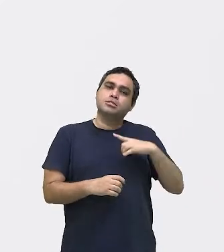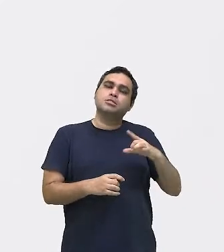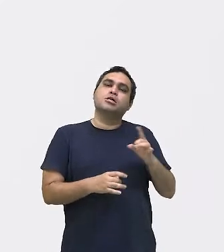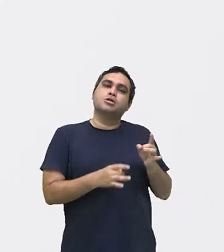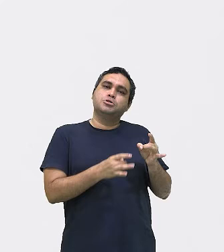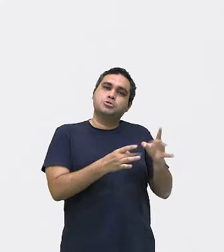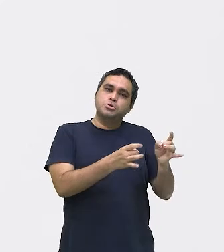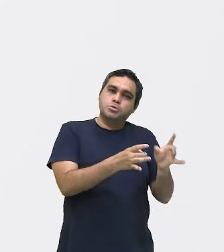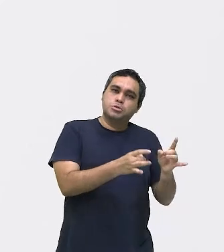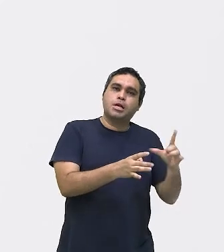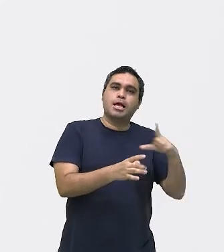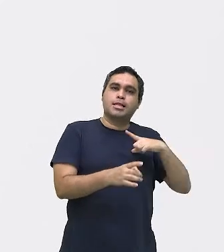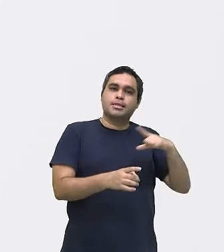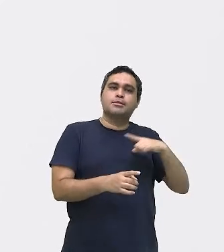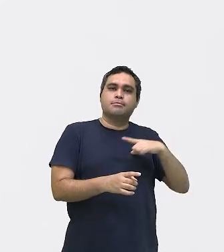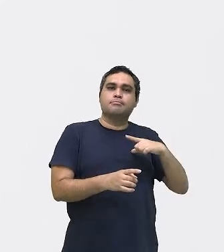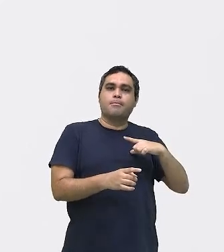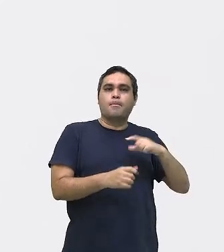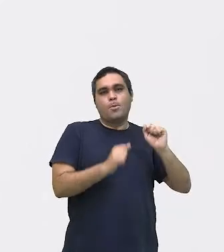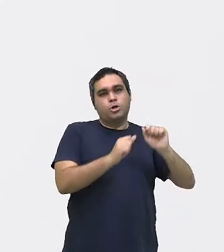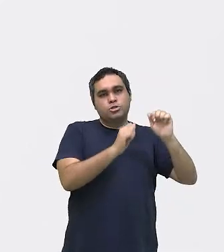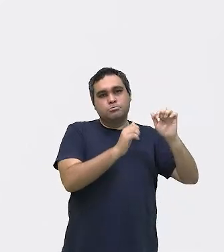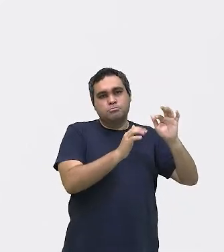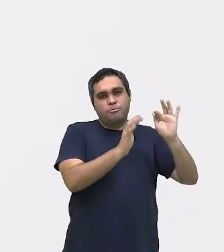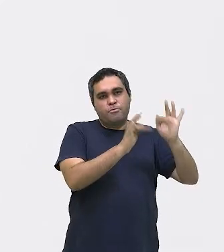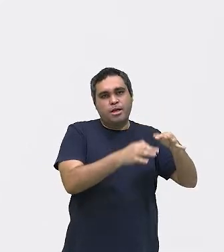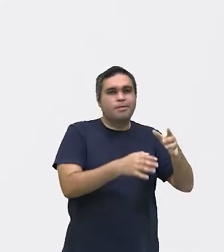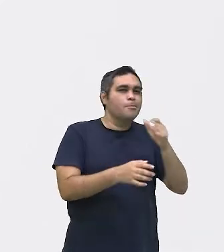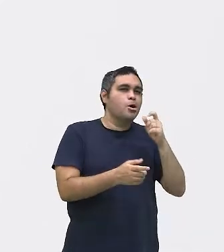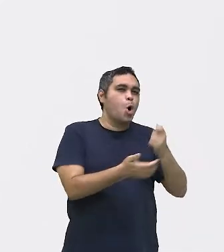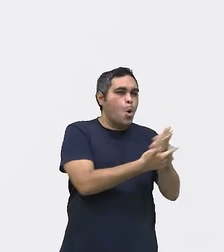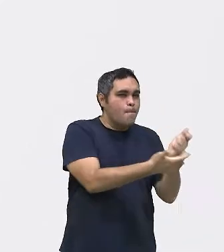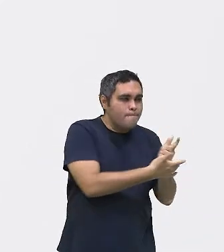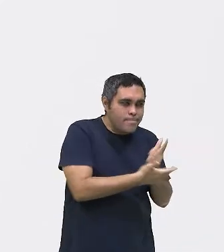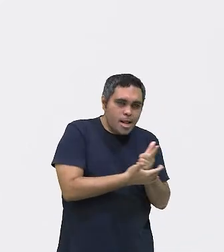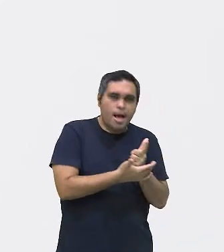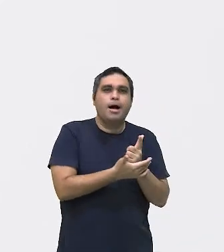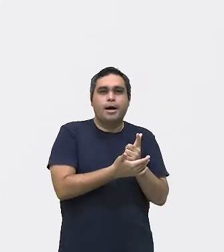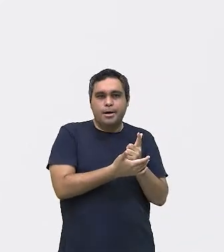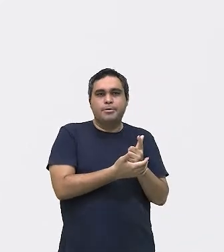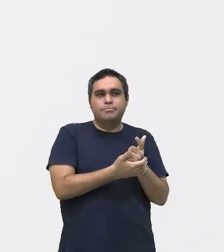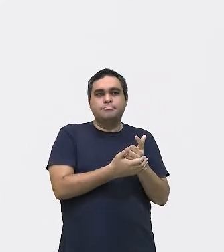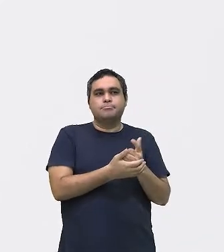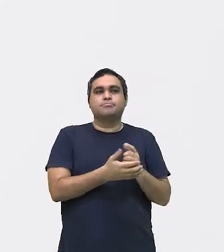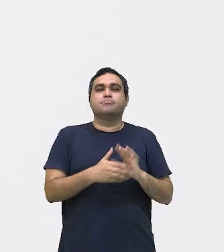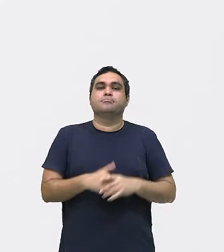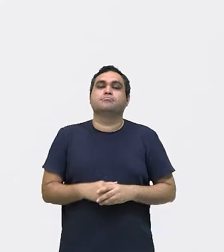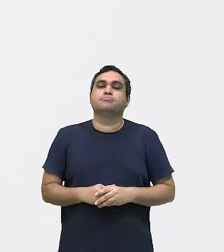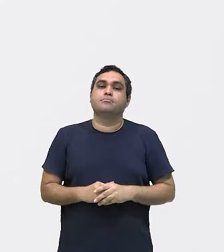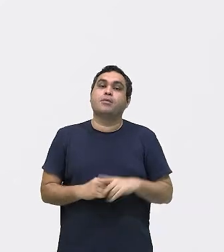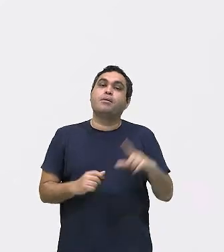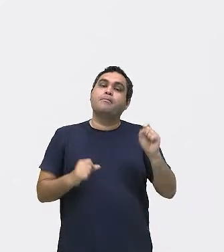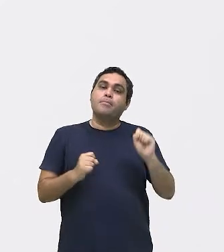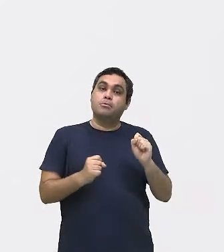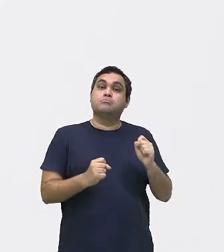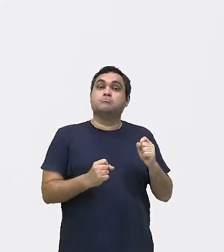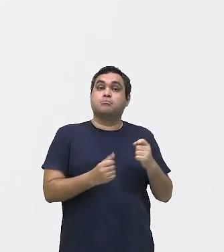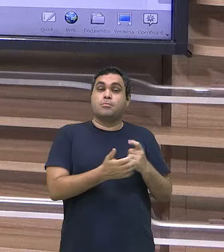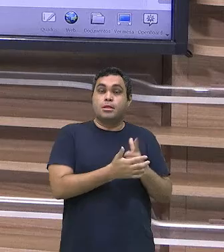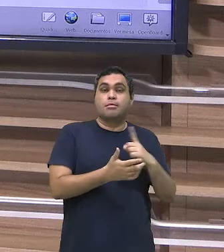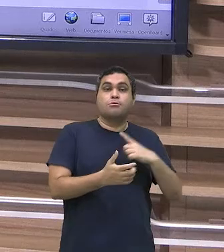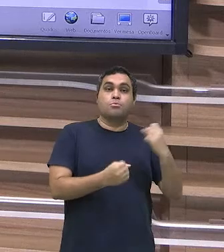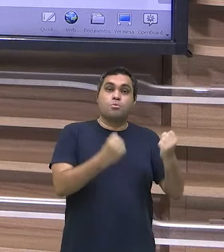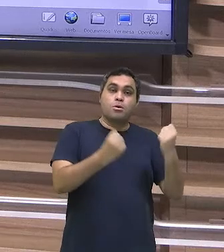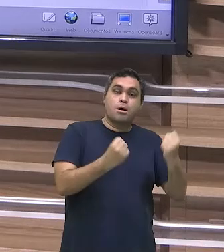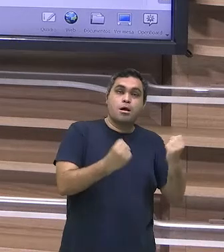duráveis, que são aqueles que a gente vai ali consumir, né? Os bens duráveis pode ser um carro, uma moto, que tem uma